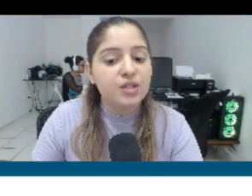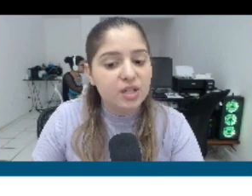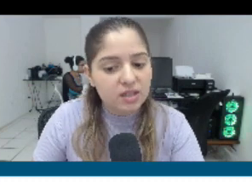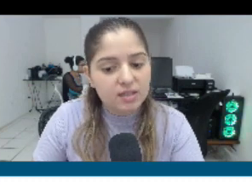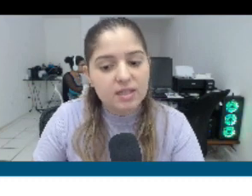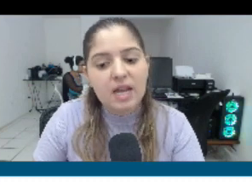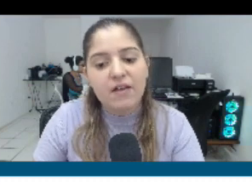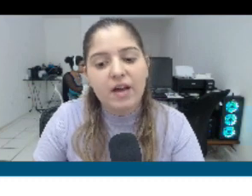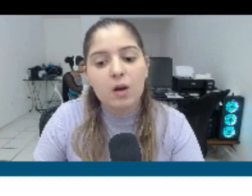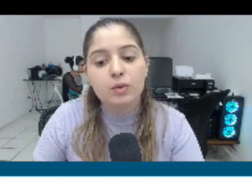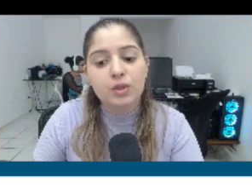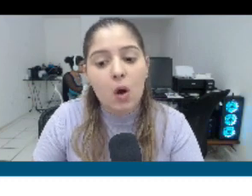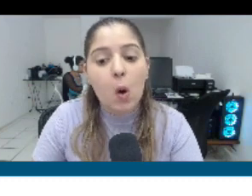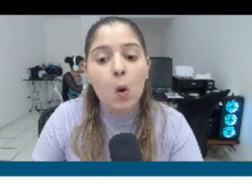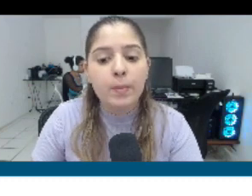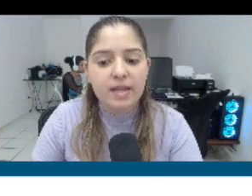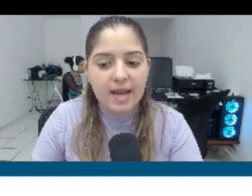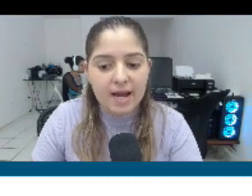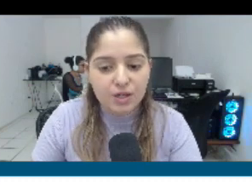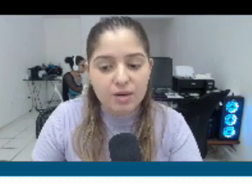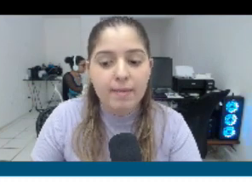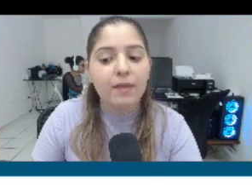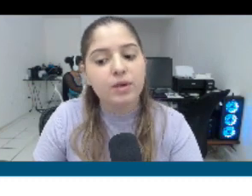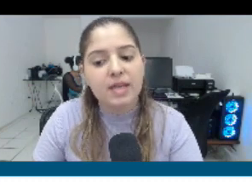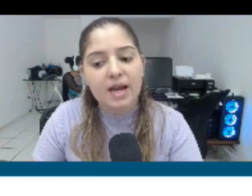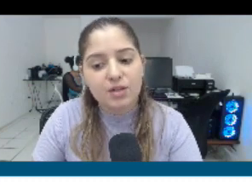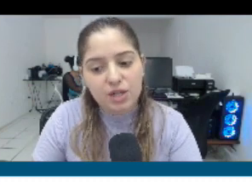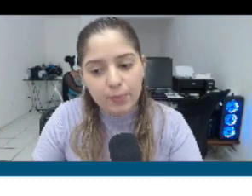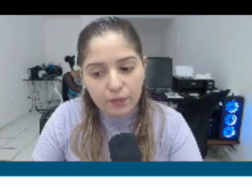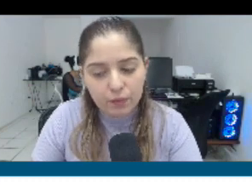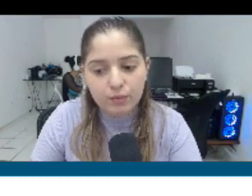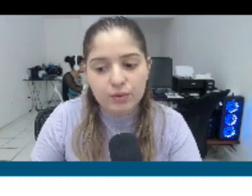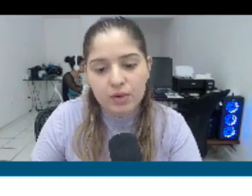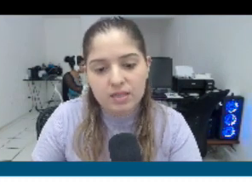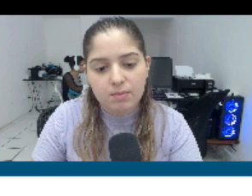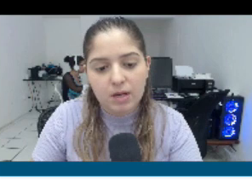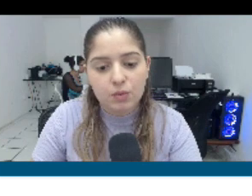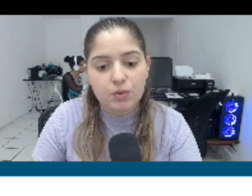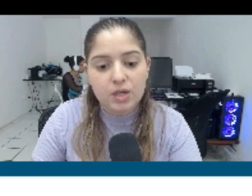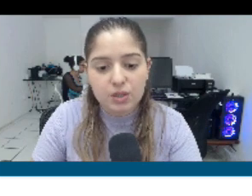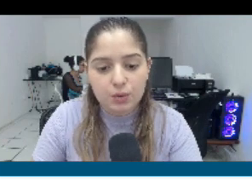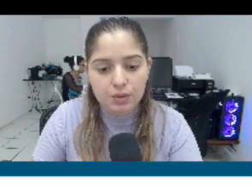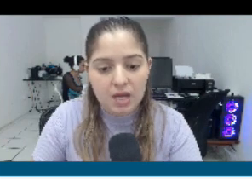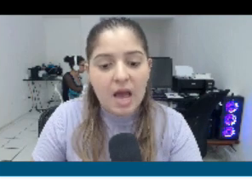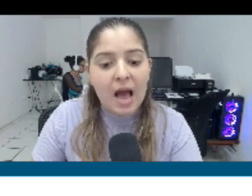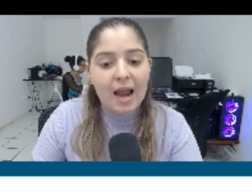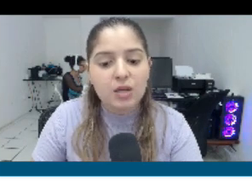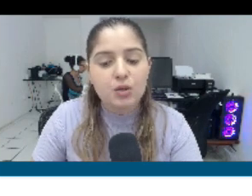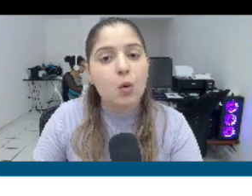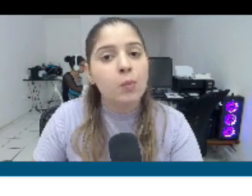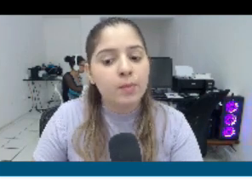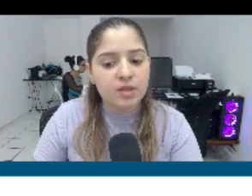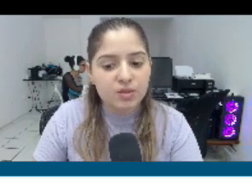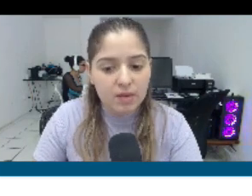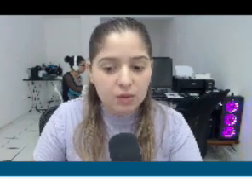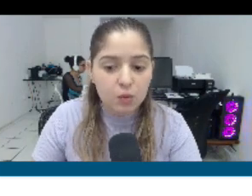culturas distintas e revelam só hombridade, maturidade e profundos conhecimentos jurídicos,